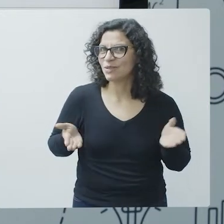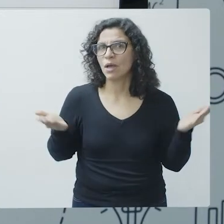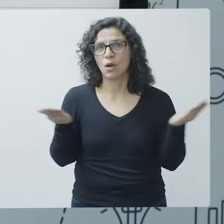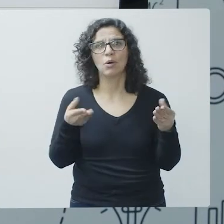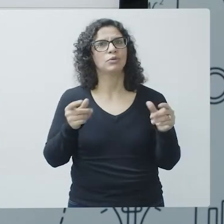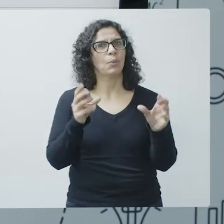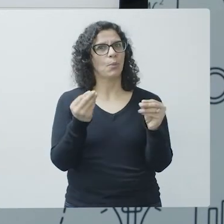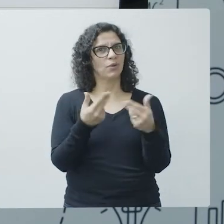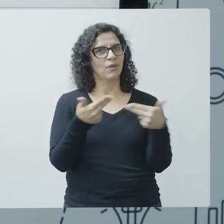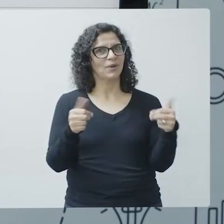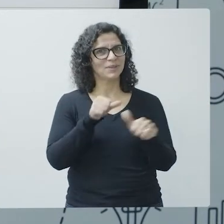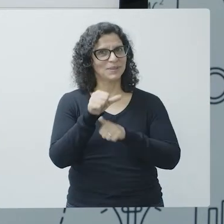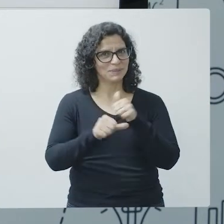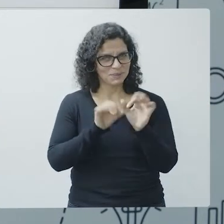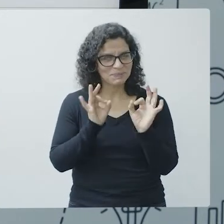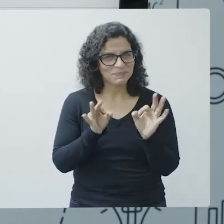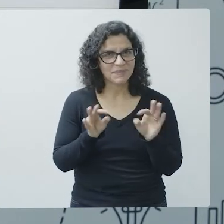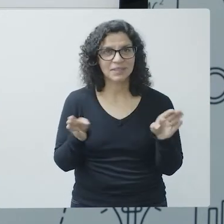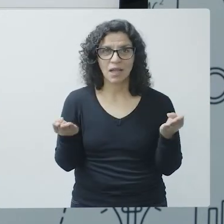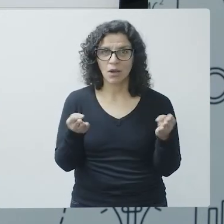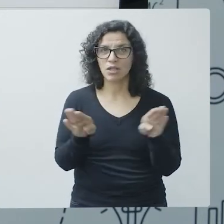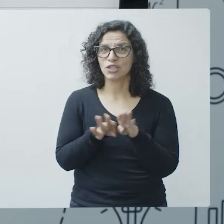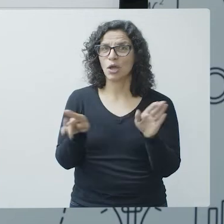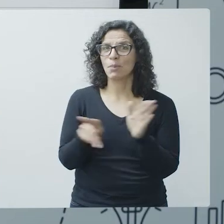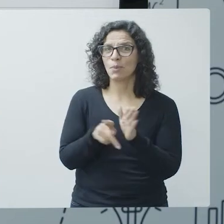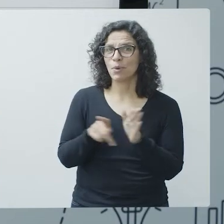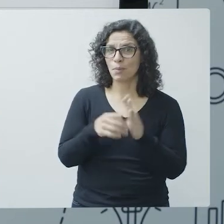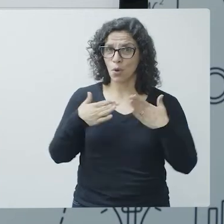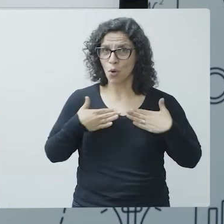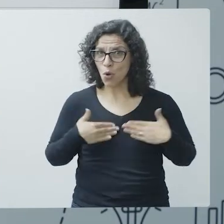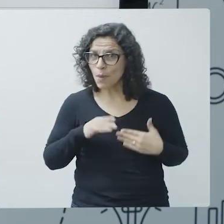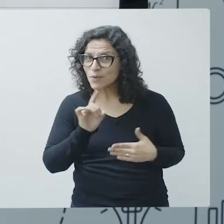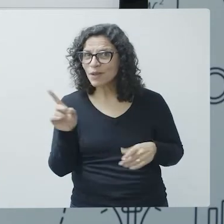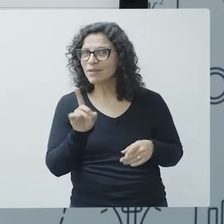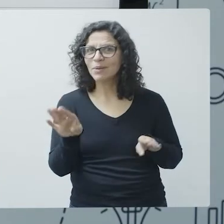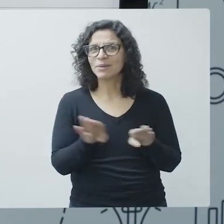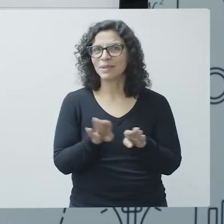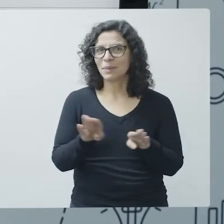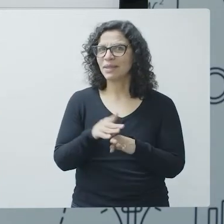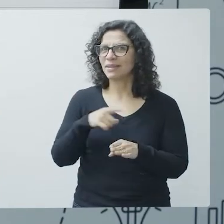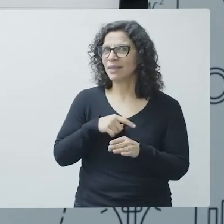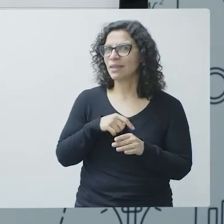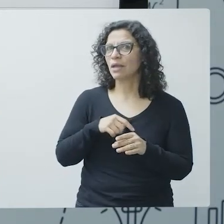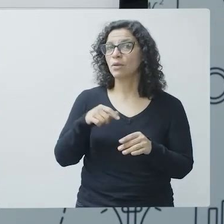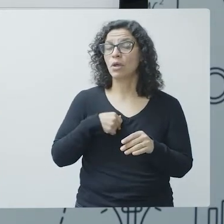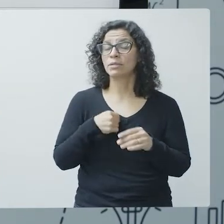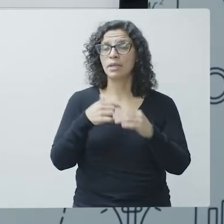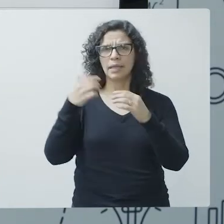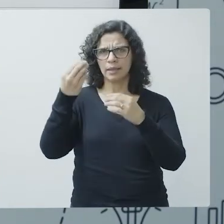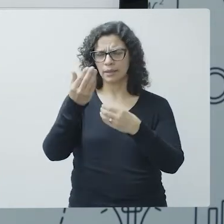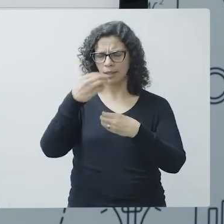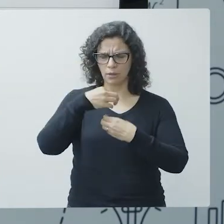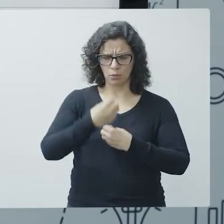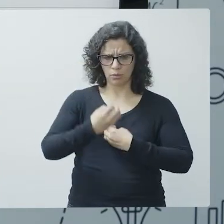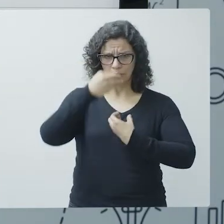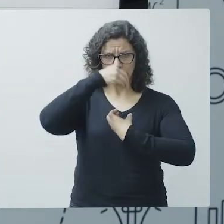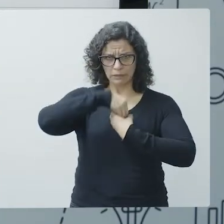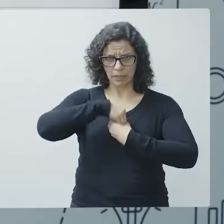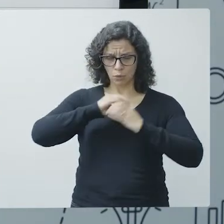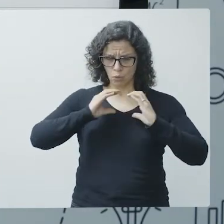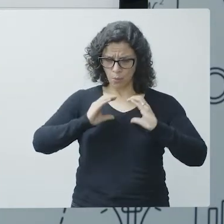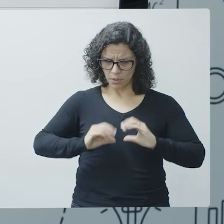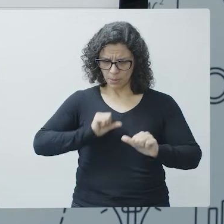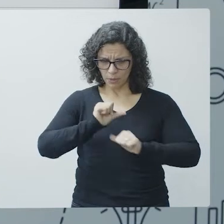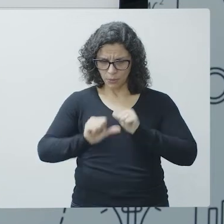muita mudança aconteceu. Não somente mudanças físicas, mas também muitas mudanças psicológicas, mudanças de